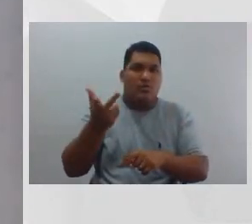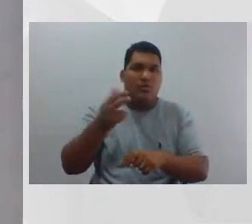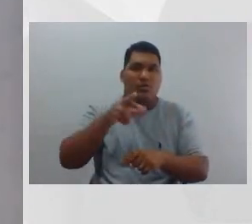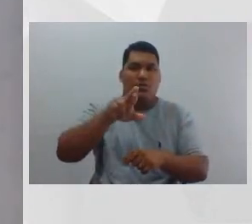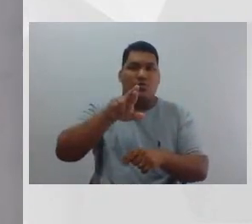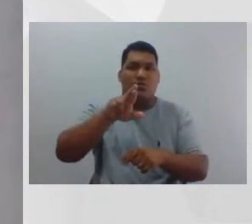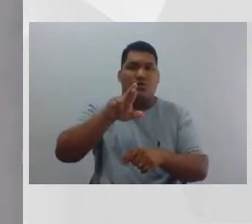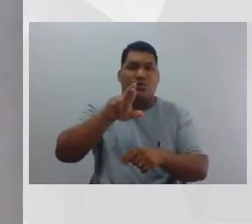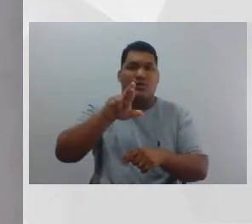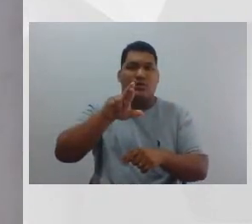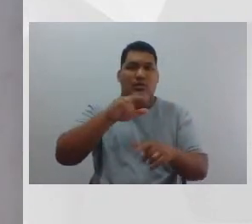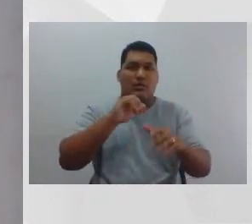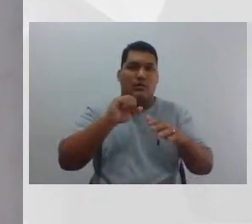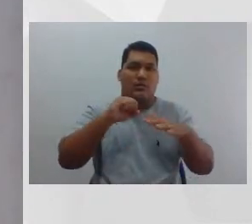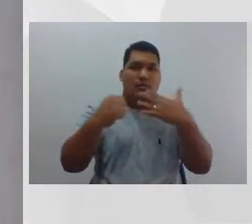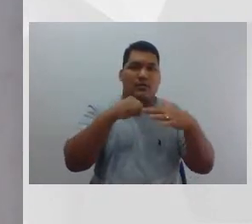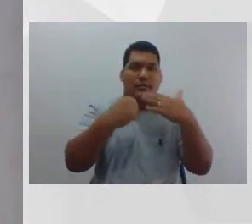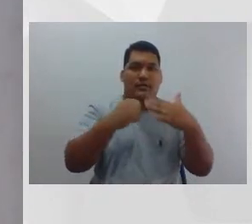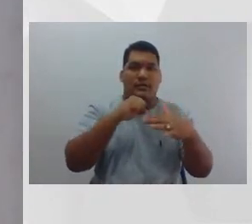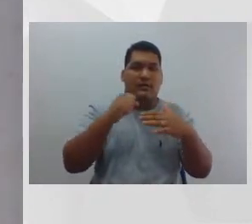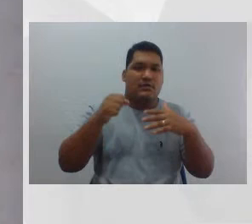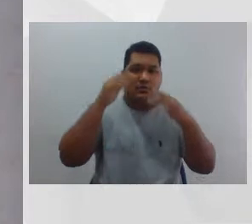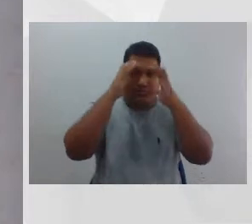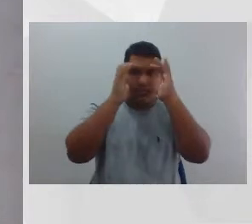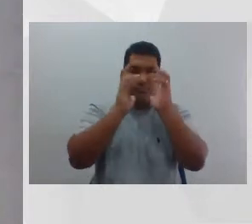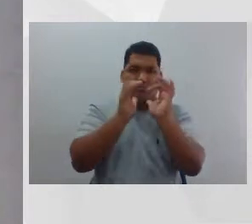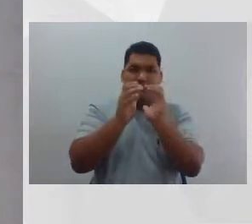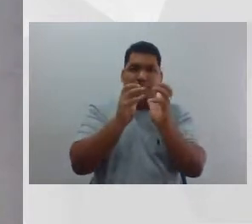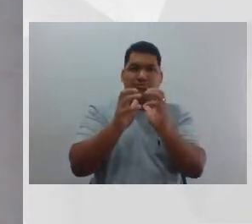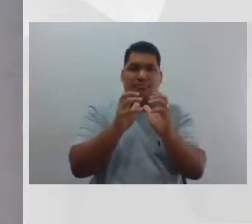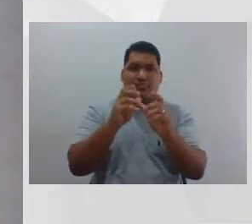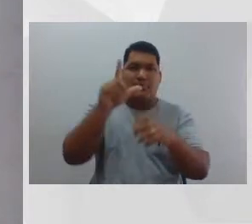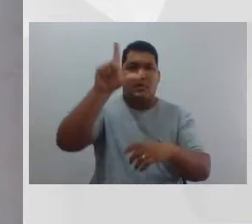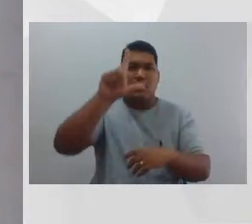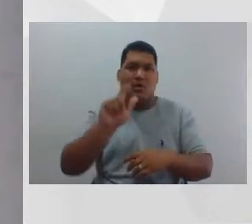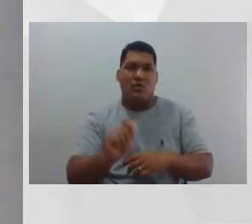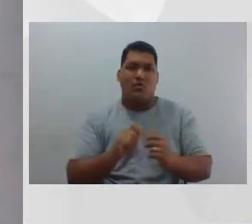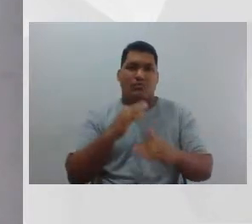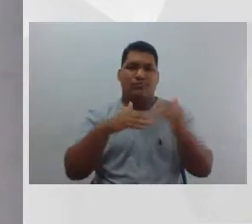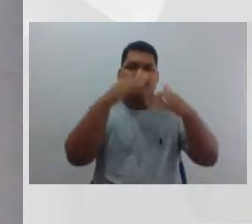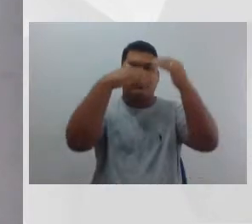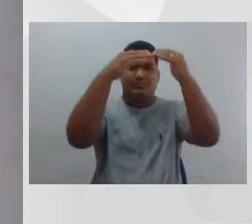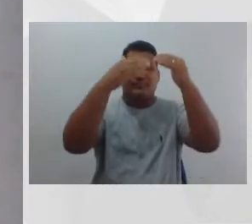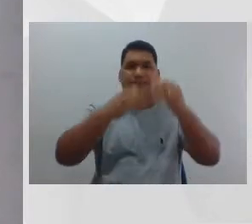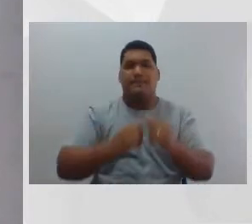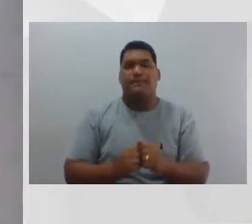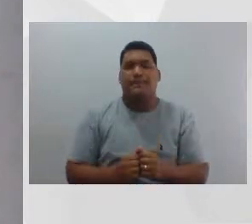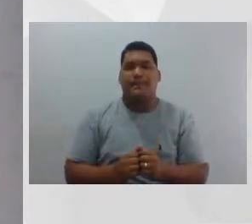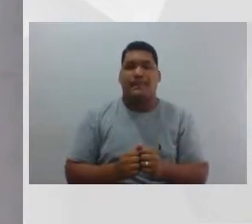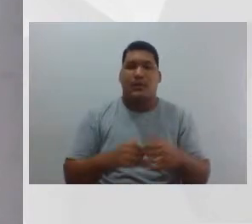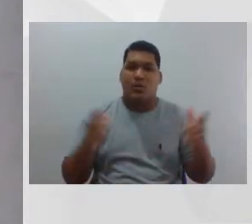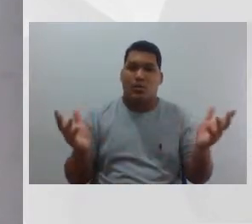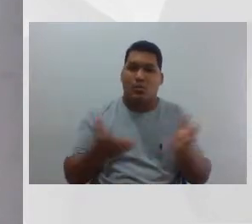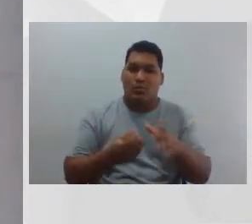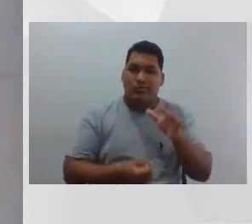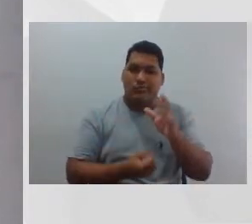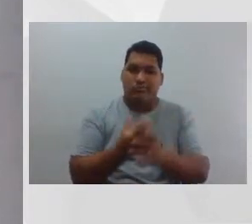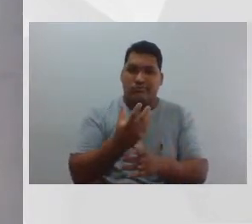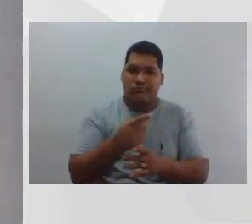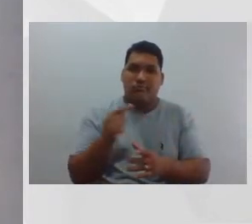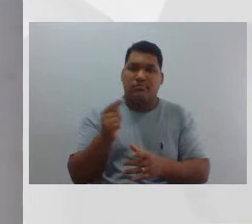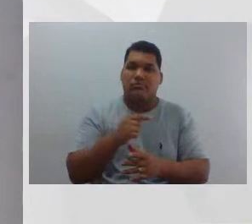artificiais e algoritmos evolutivos. Atualmente, coordena o Laboratório de Computação Bioinspirada